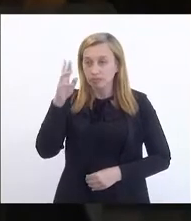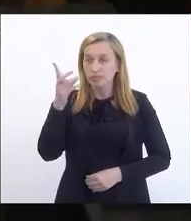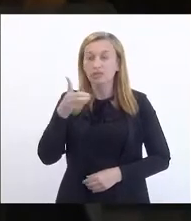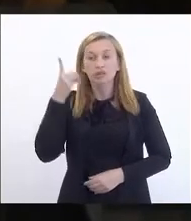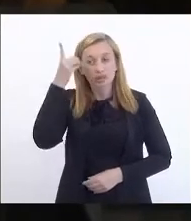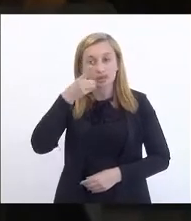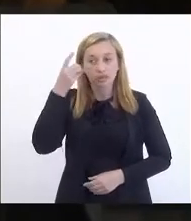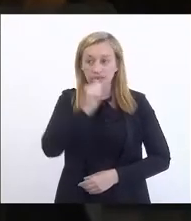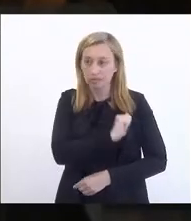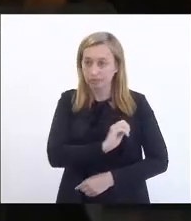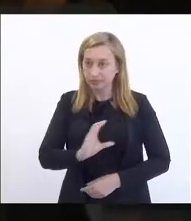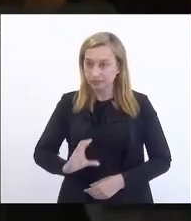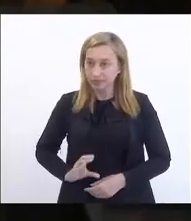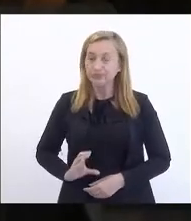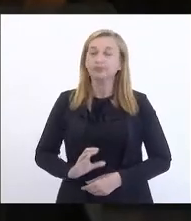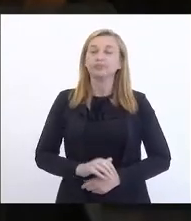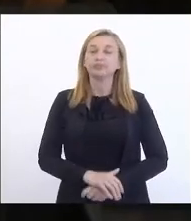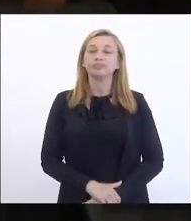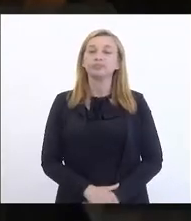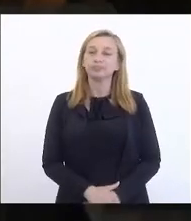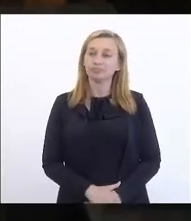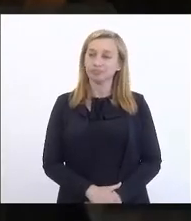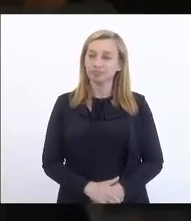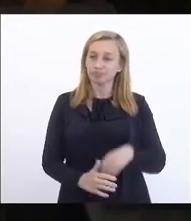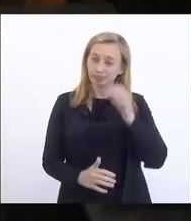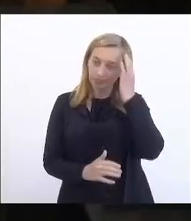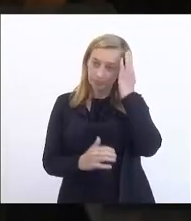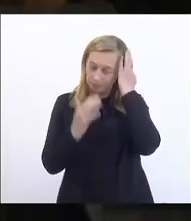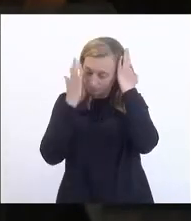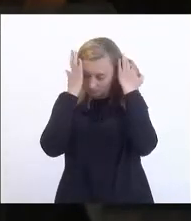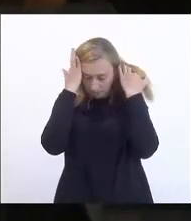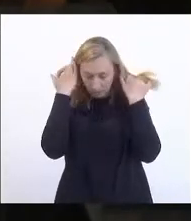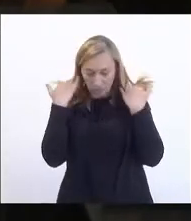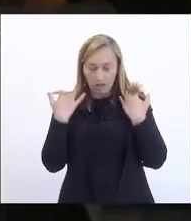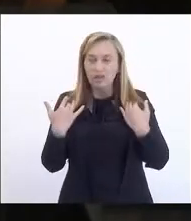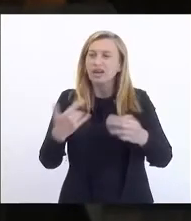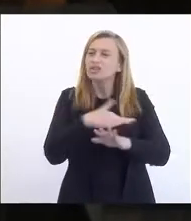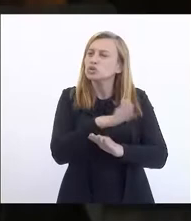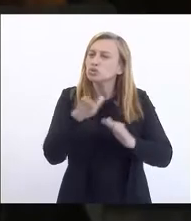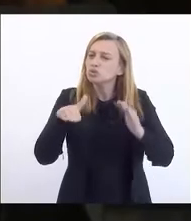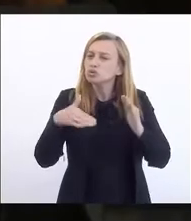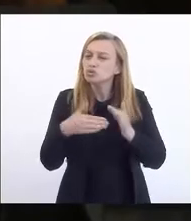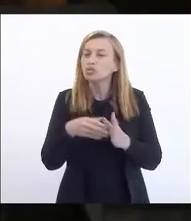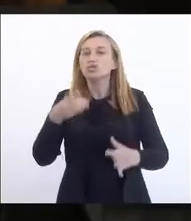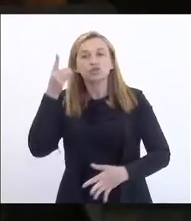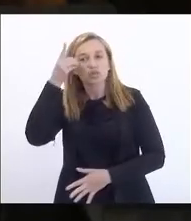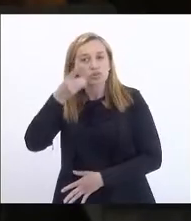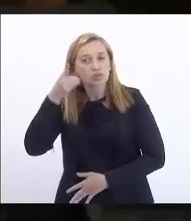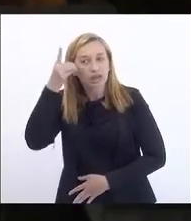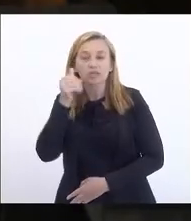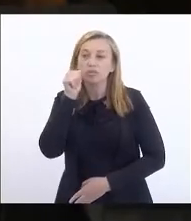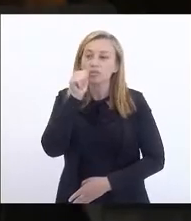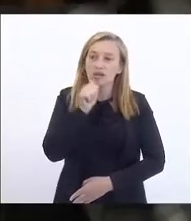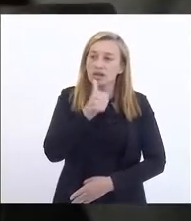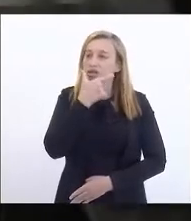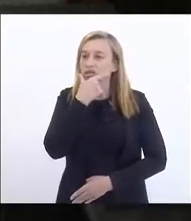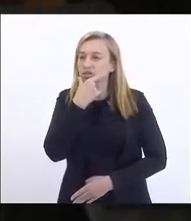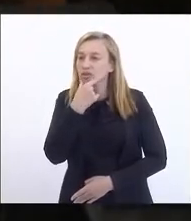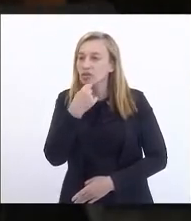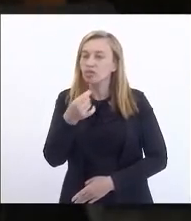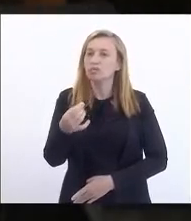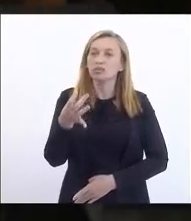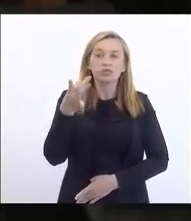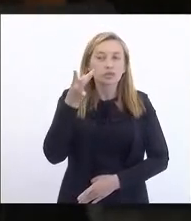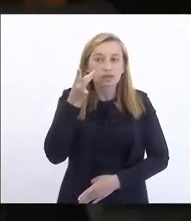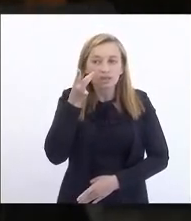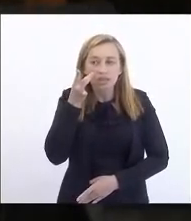deputado André Cicillia, senhoras e senhores deputados presentes